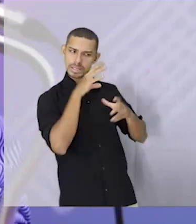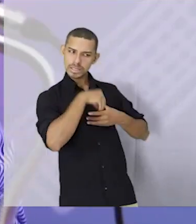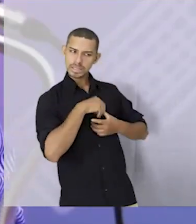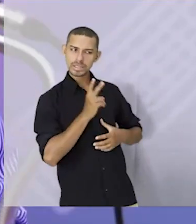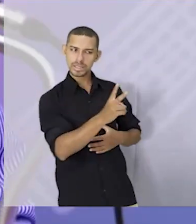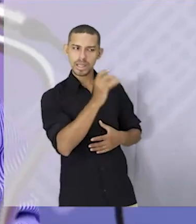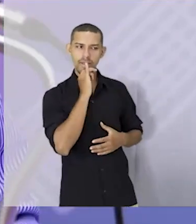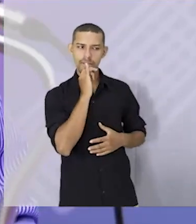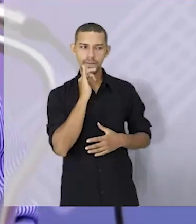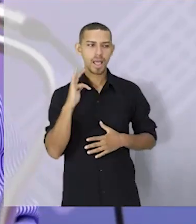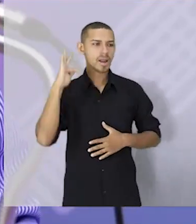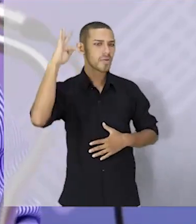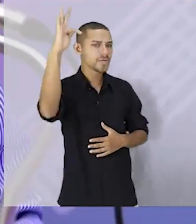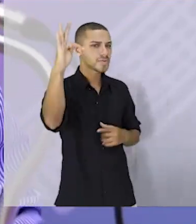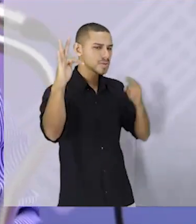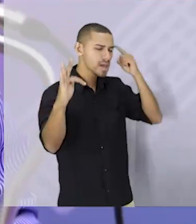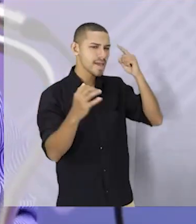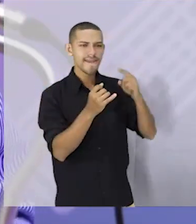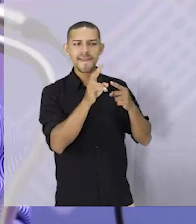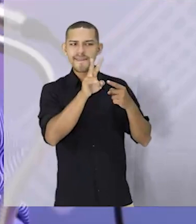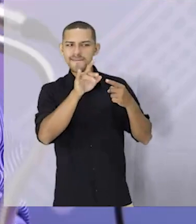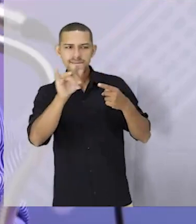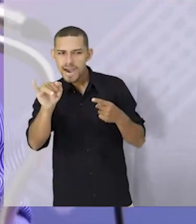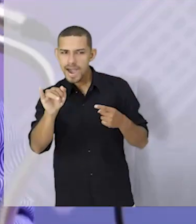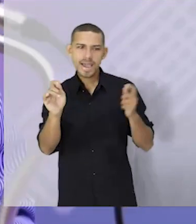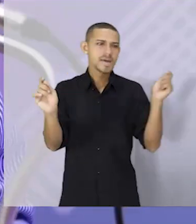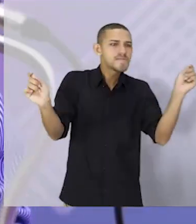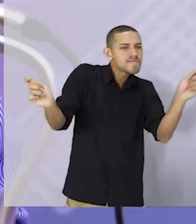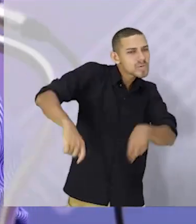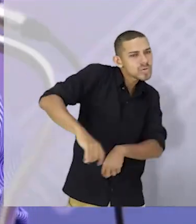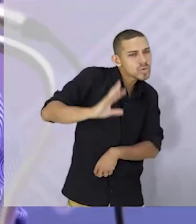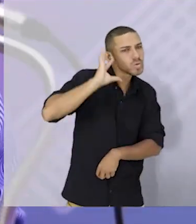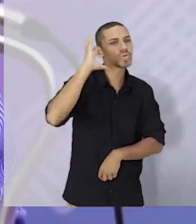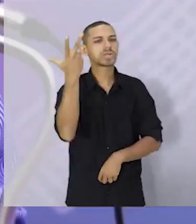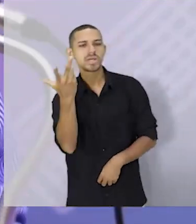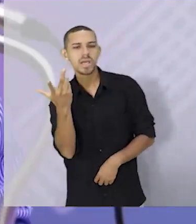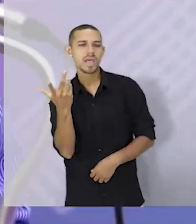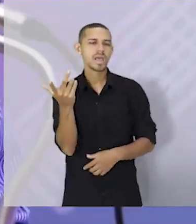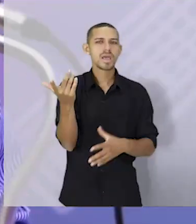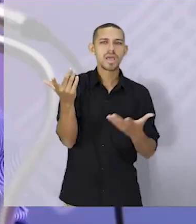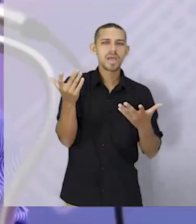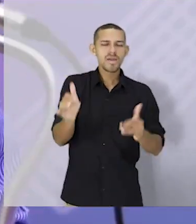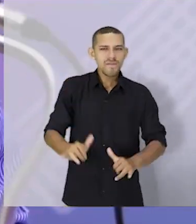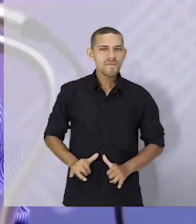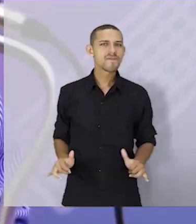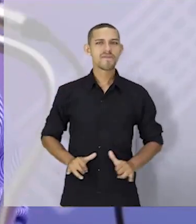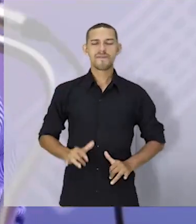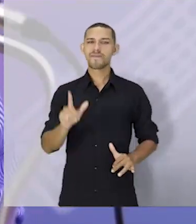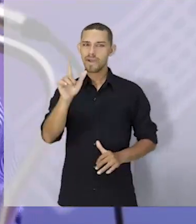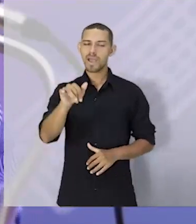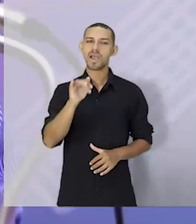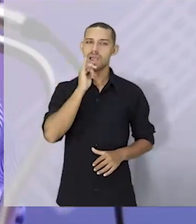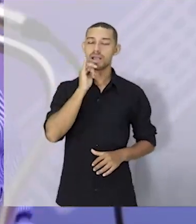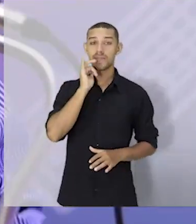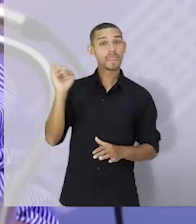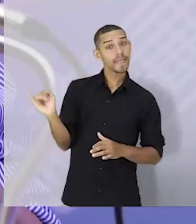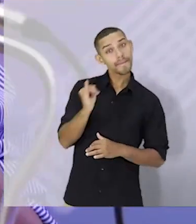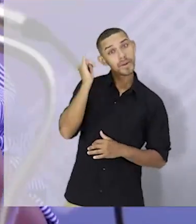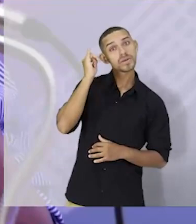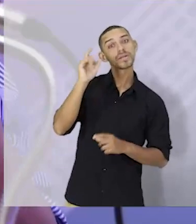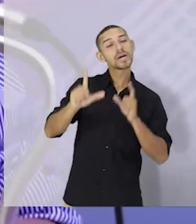se coloca no futuro. Então, vai acontecer isso, pode acontecer isso, e ele acaba sofrendo muito. Então, é